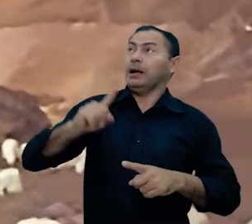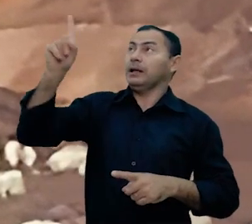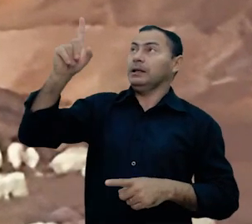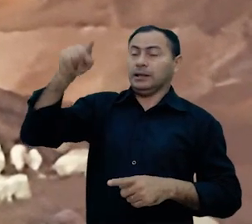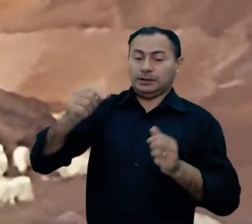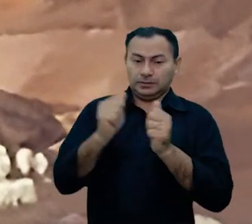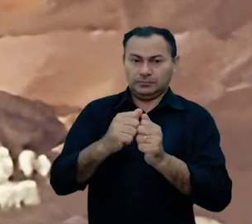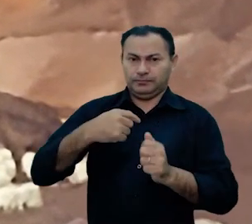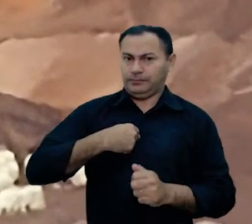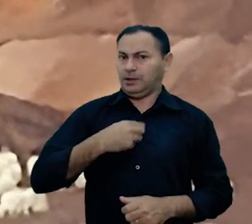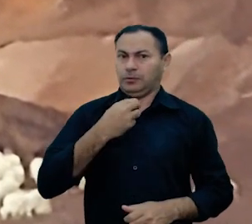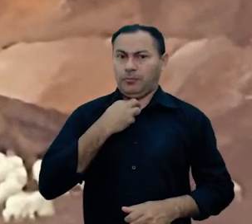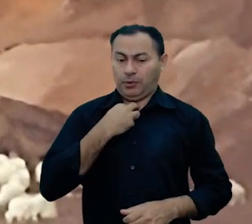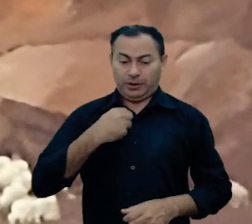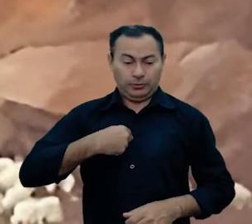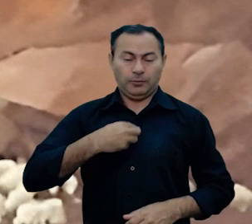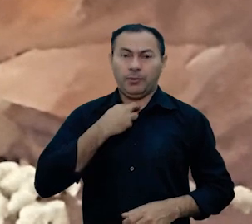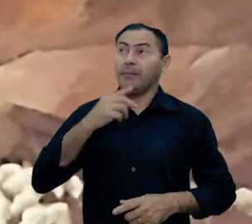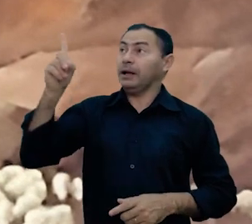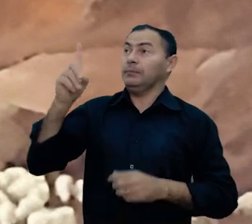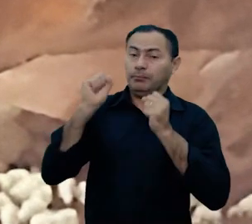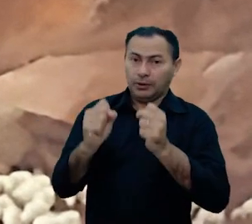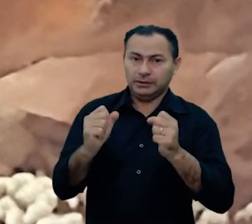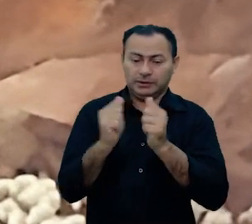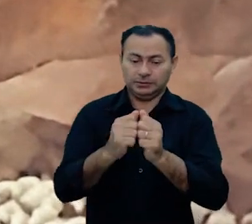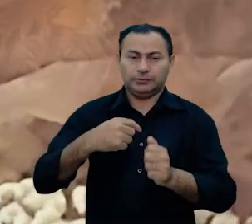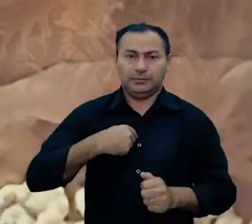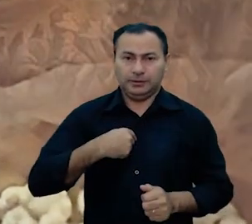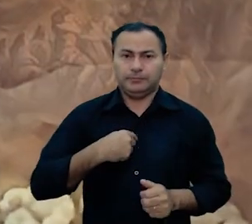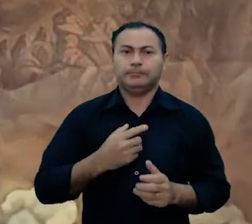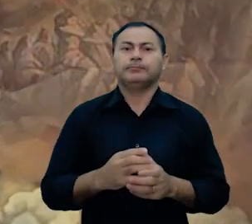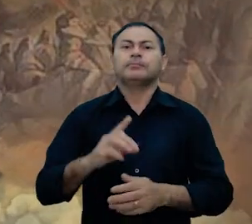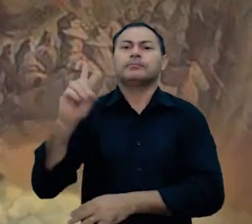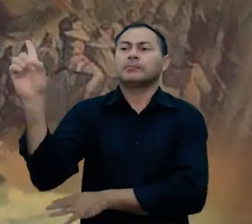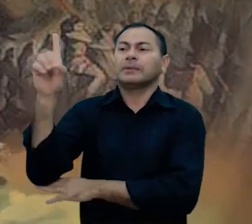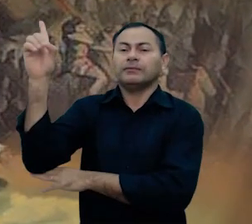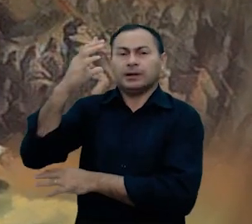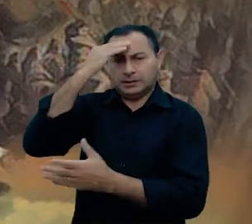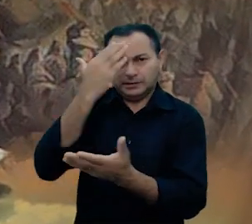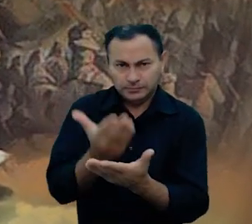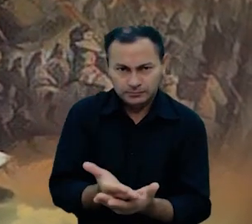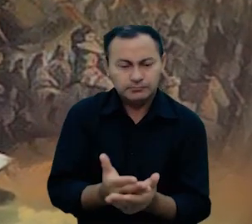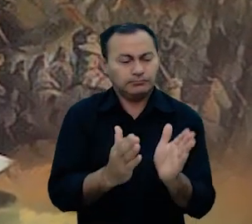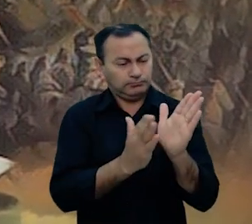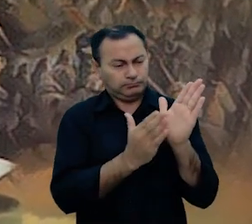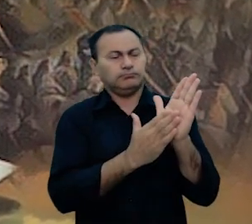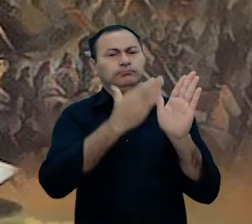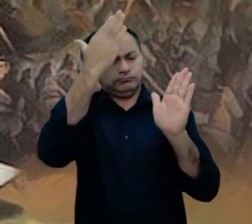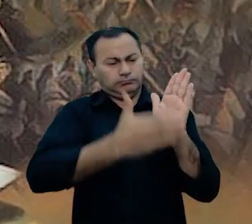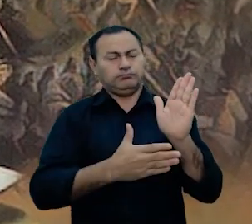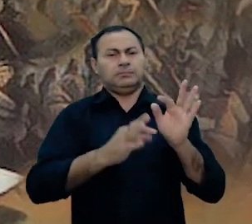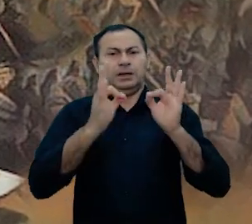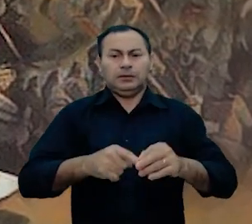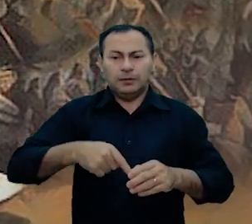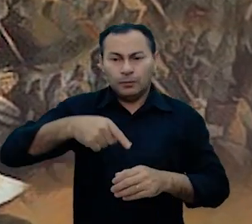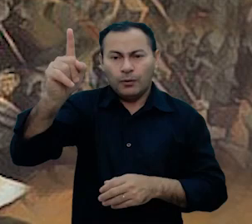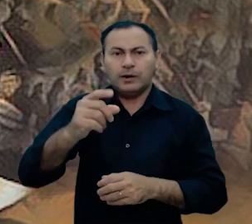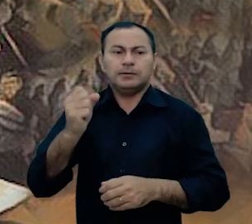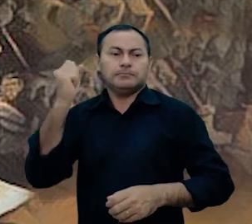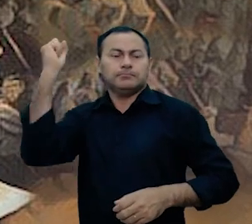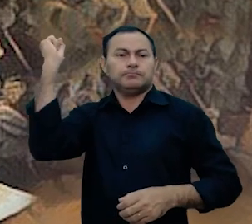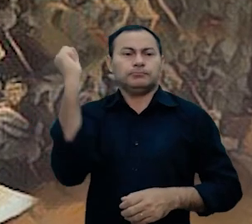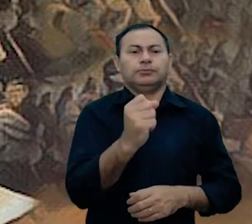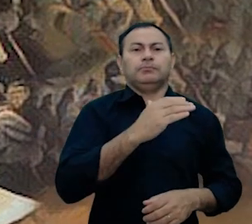é e está comigo. Eu não posso, mas Ele pode e está comigo. Davi cria nisso e provou que estava certo quando saiu e